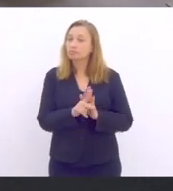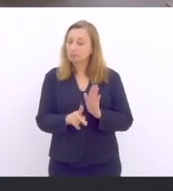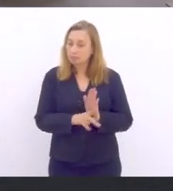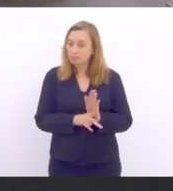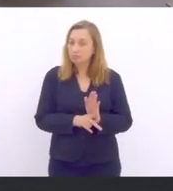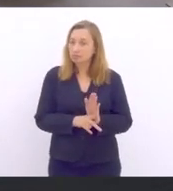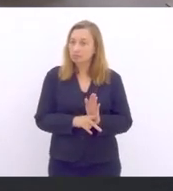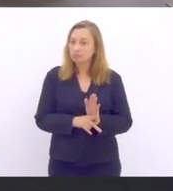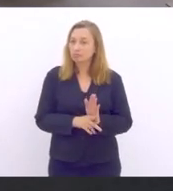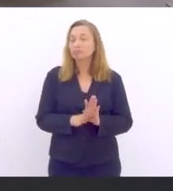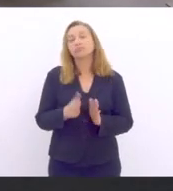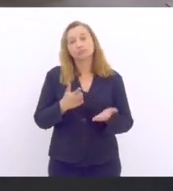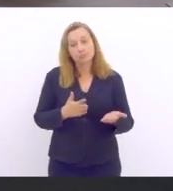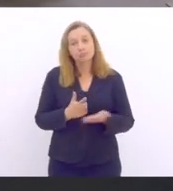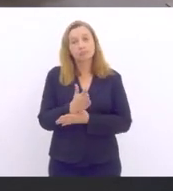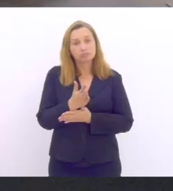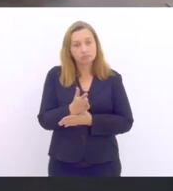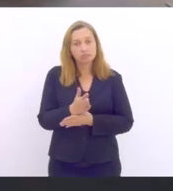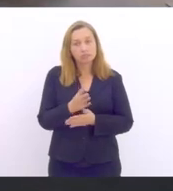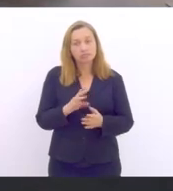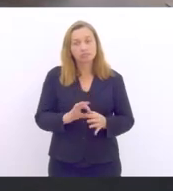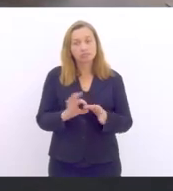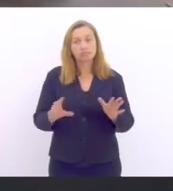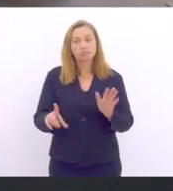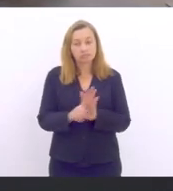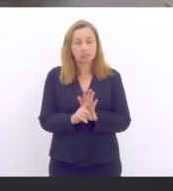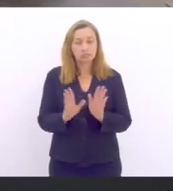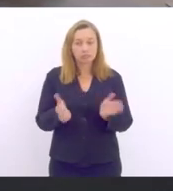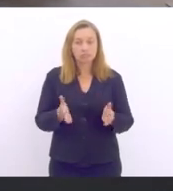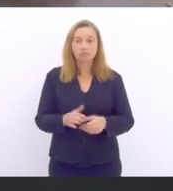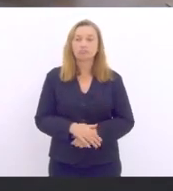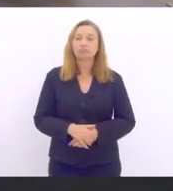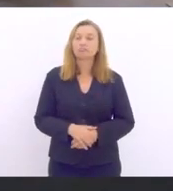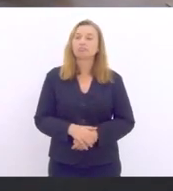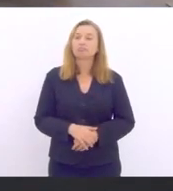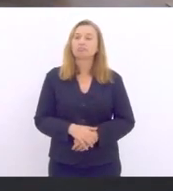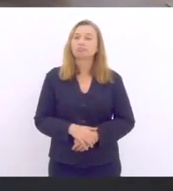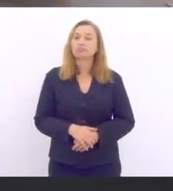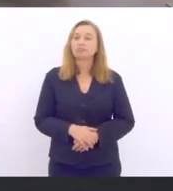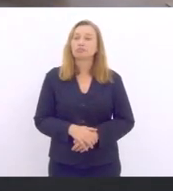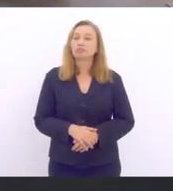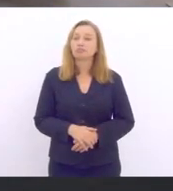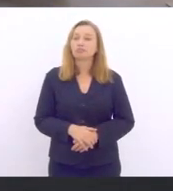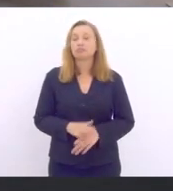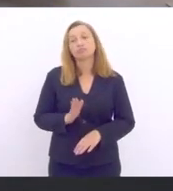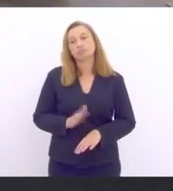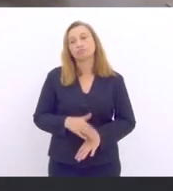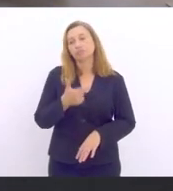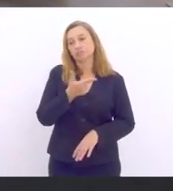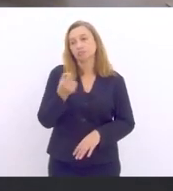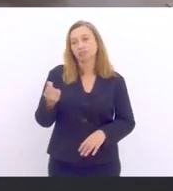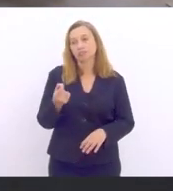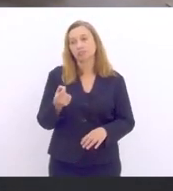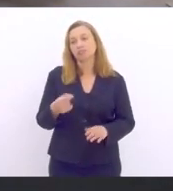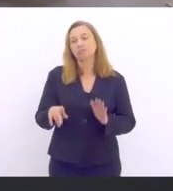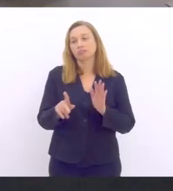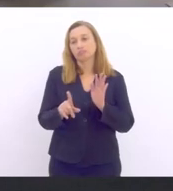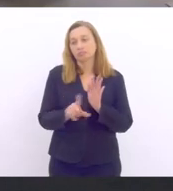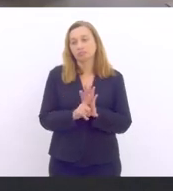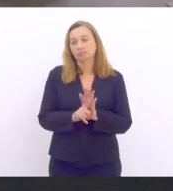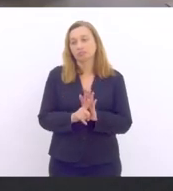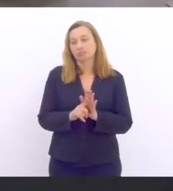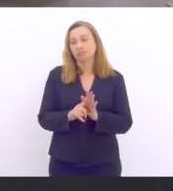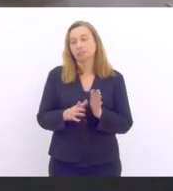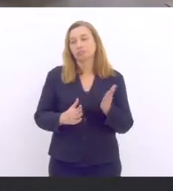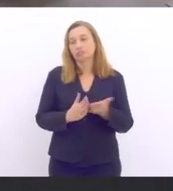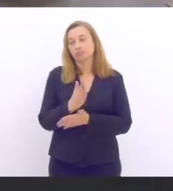então, aprovados, sancionados, e são leis em vigor, né? Inclusive, tenho mais de 200 leis aprovadas ao longo desses